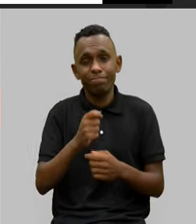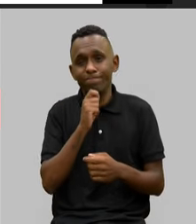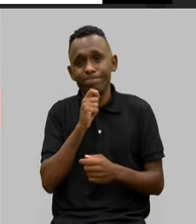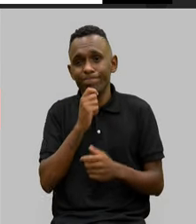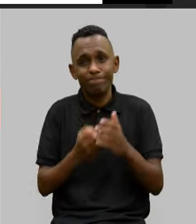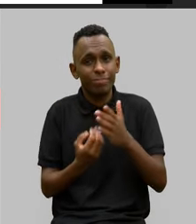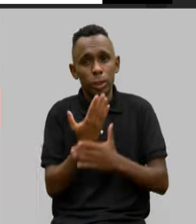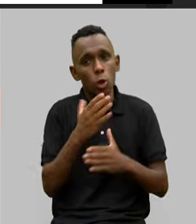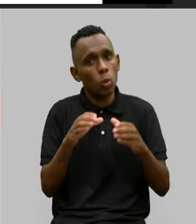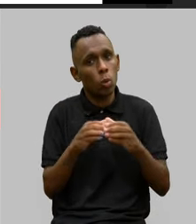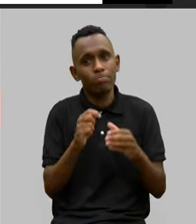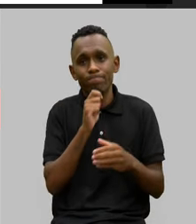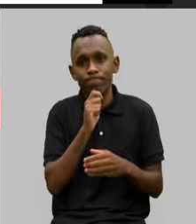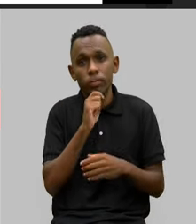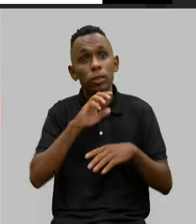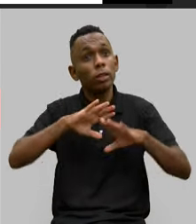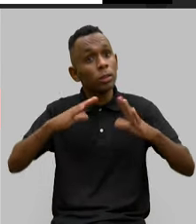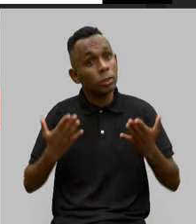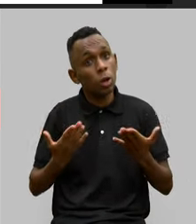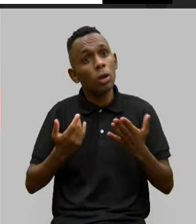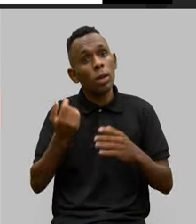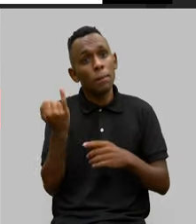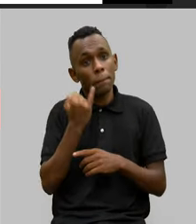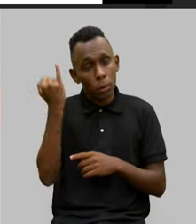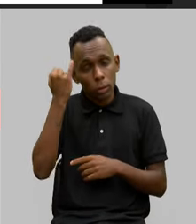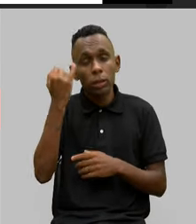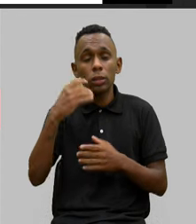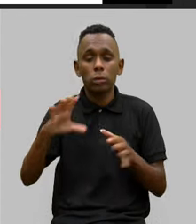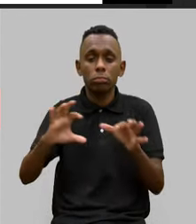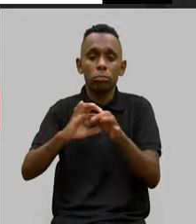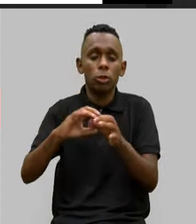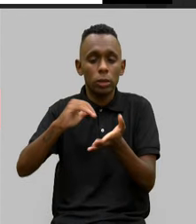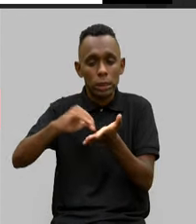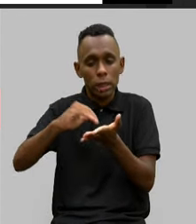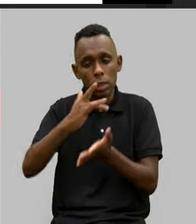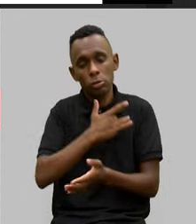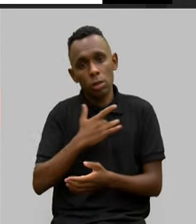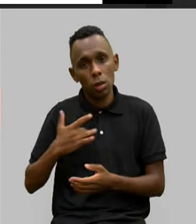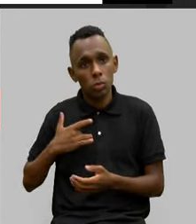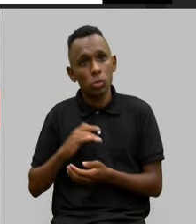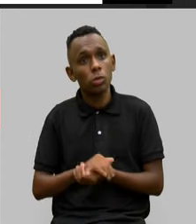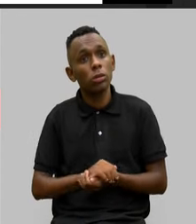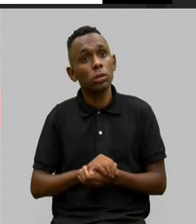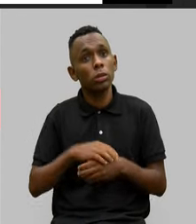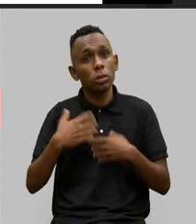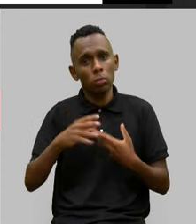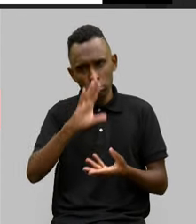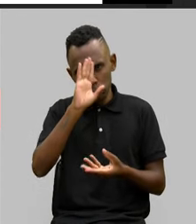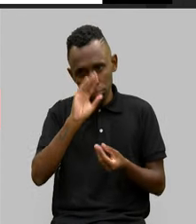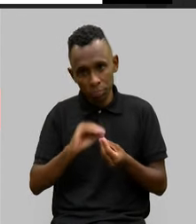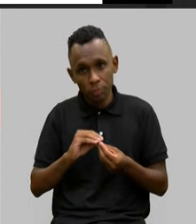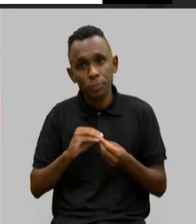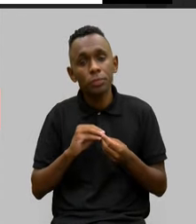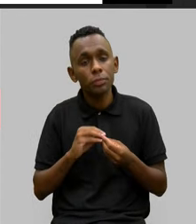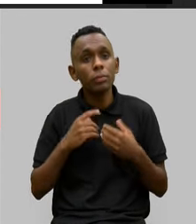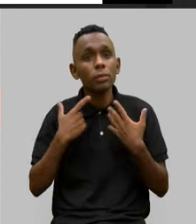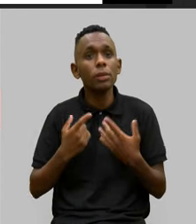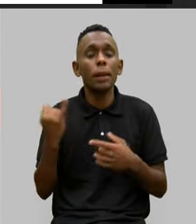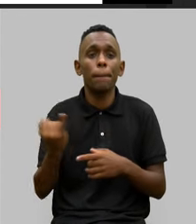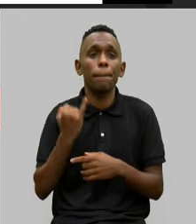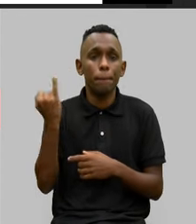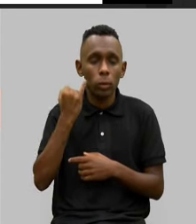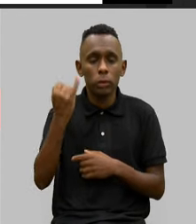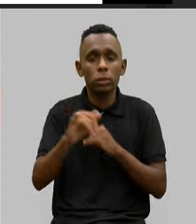é importante que a gente já antecipe isso junto com a secretaria est de saúde eh em conclusão eh é importante